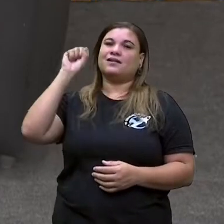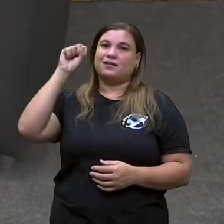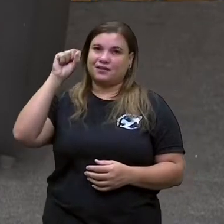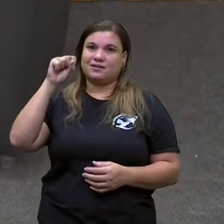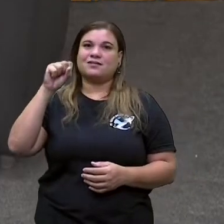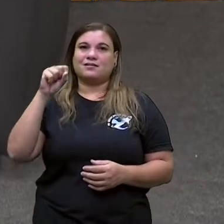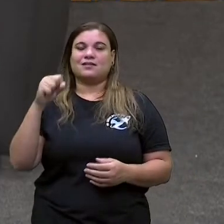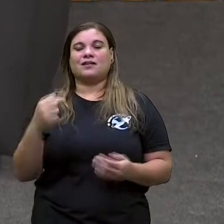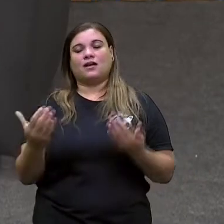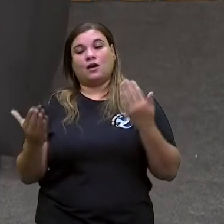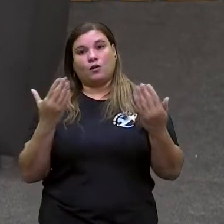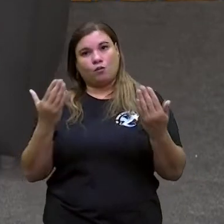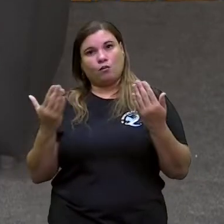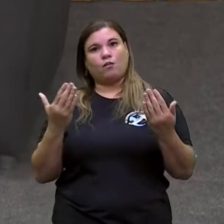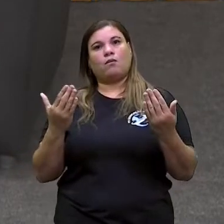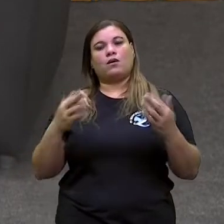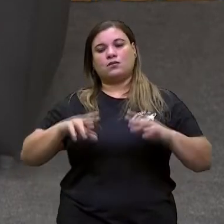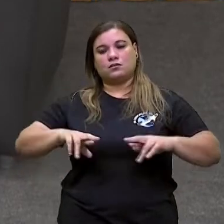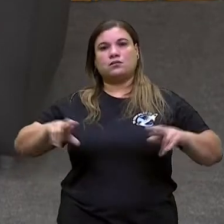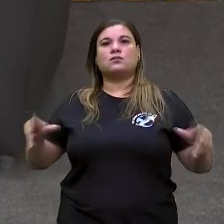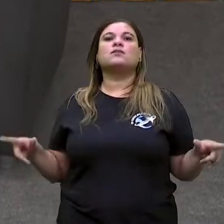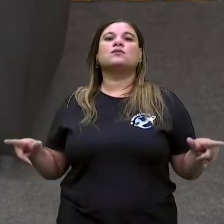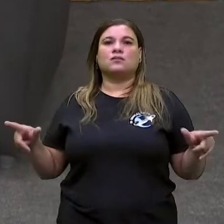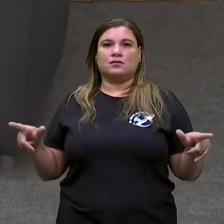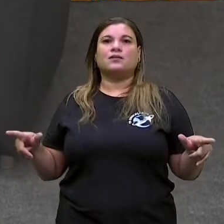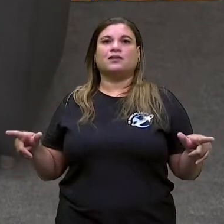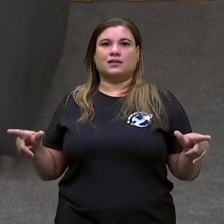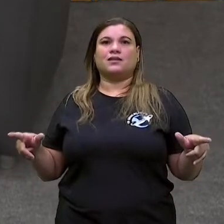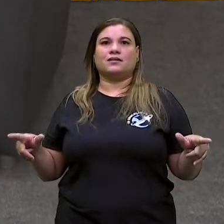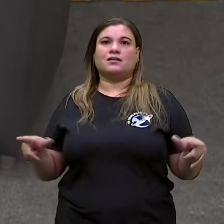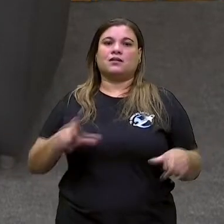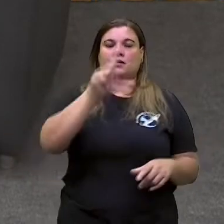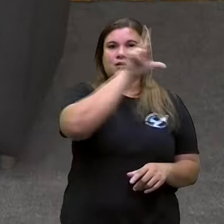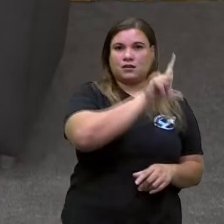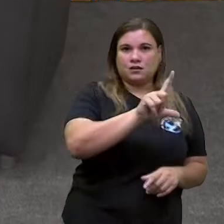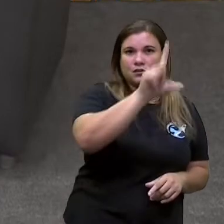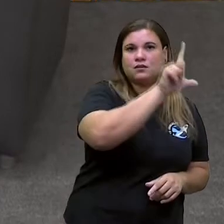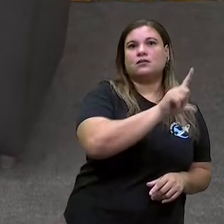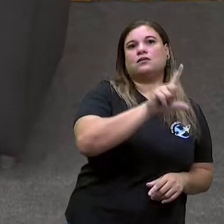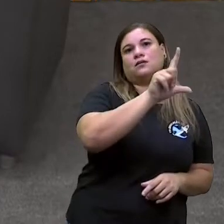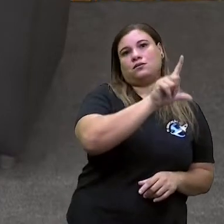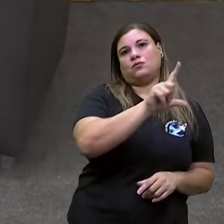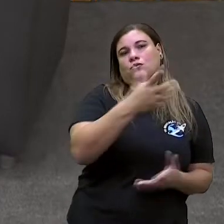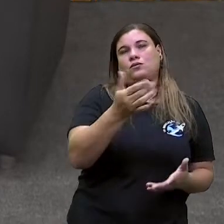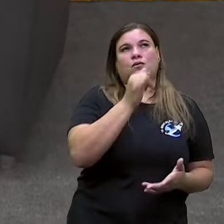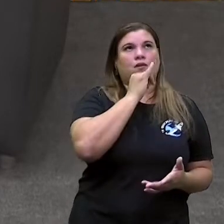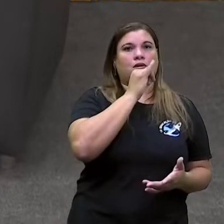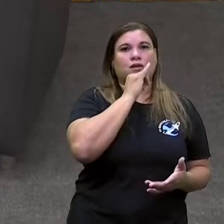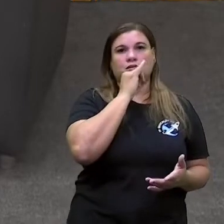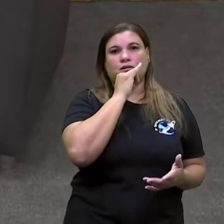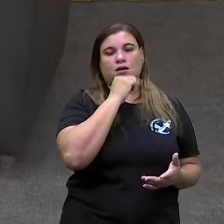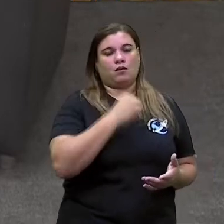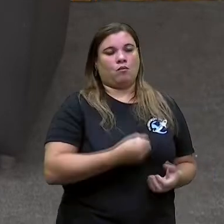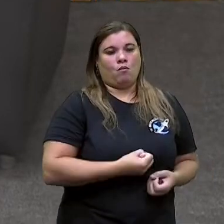existe. Entendeu? E a leitura literária, a poesia, o conto, o caos,